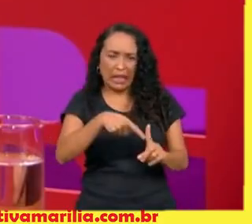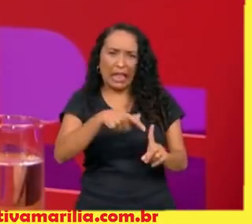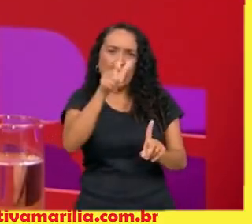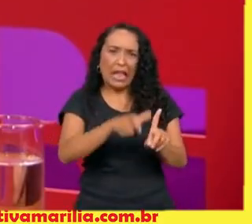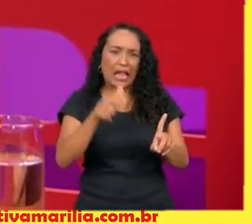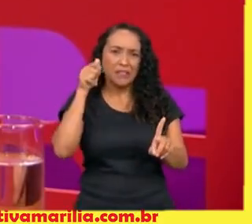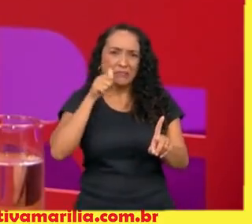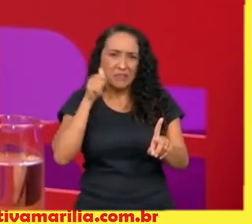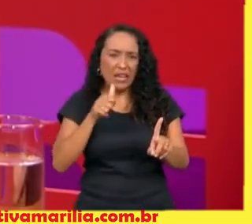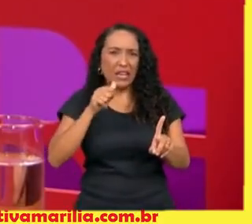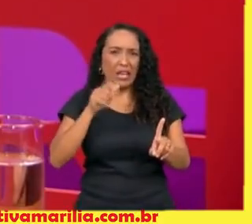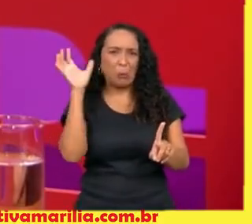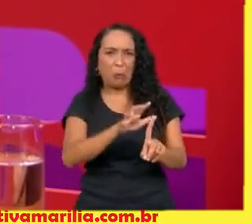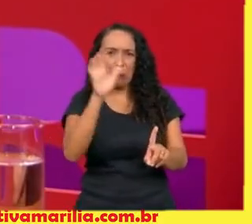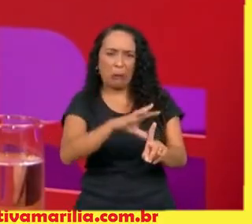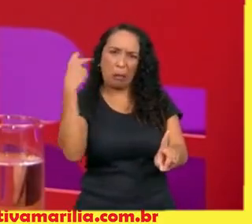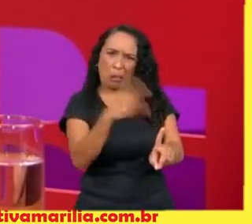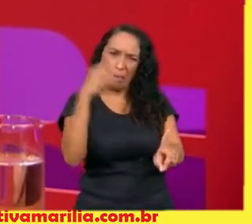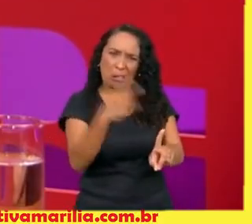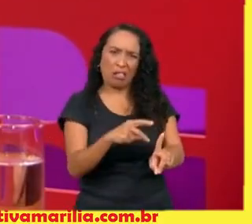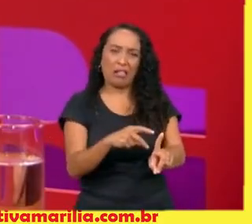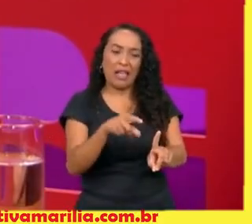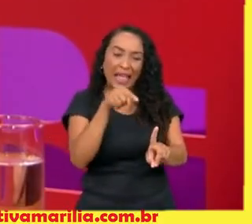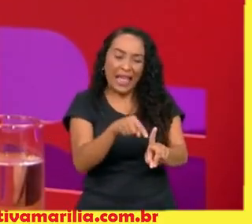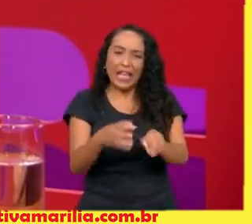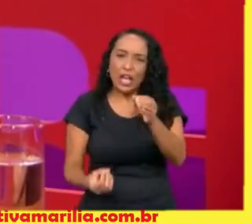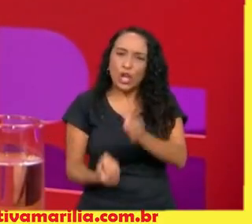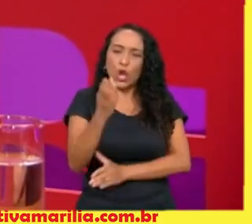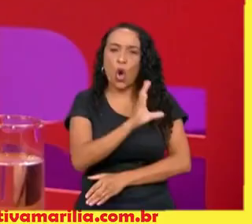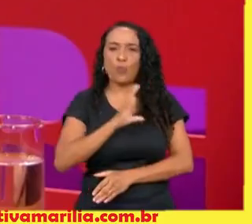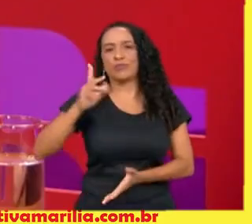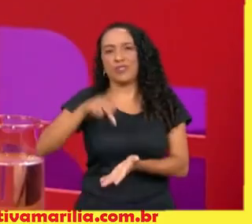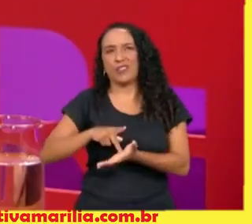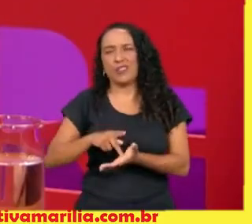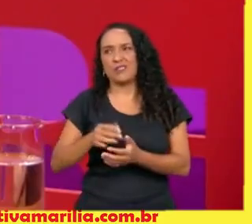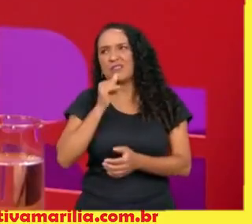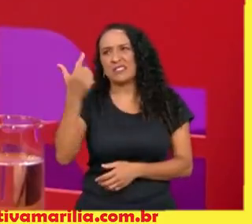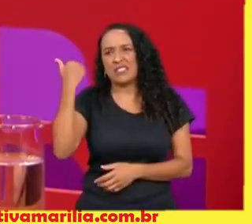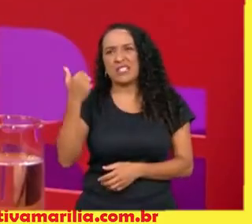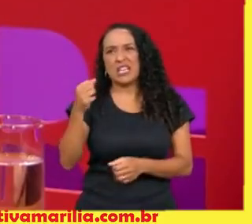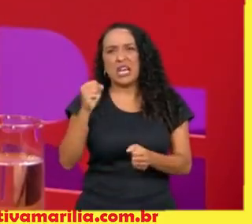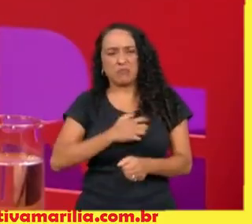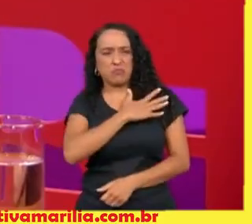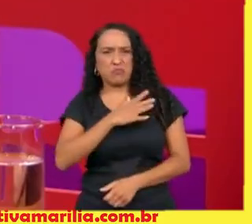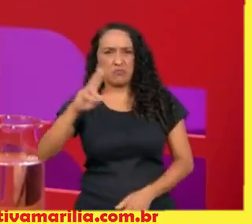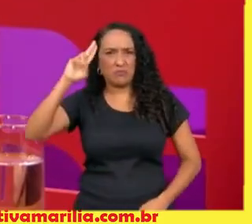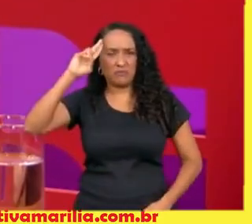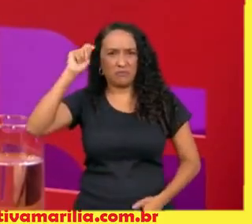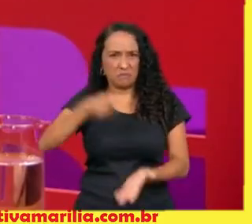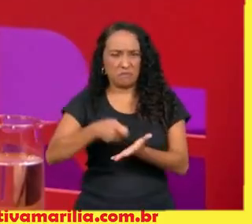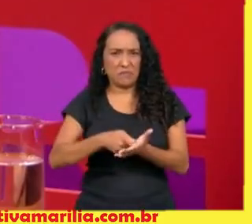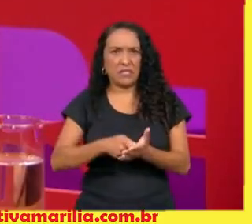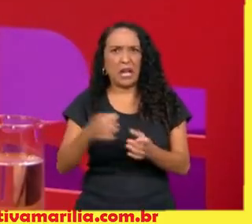da verdade. Então, a ditadura acabou em 85. Mais ou menos, aí, e aí depois foi isso. E a Comissão da